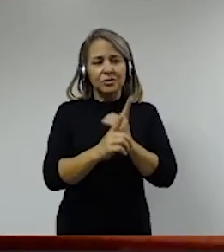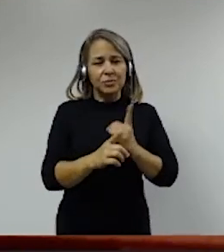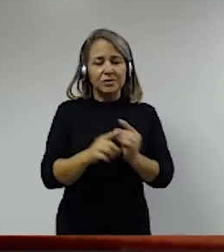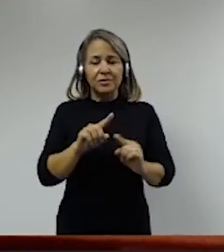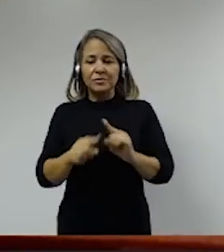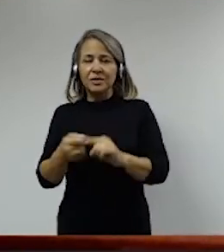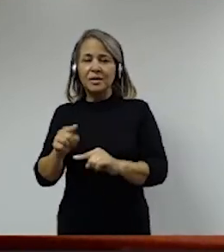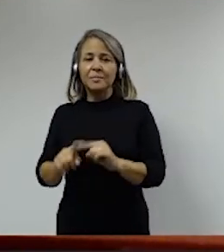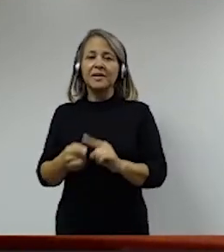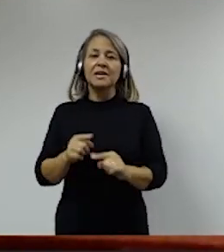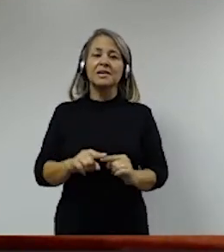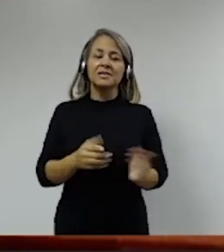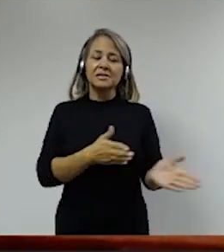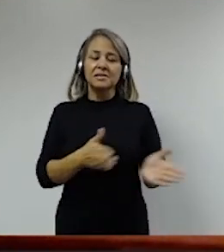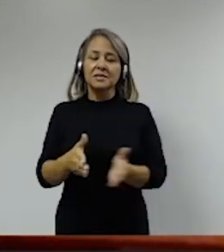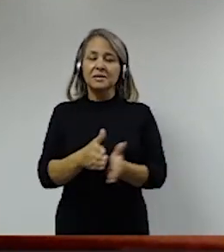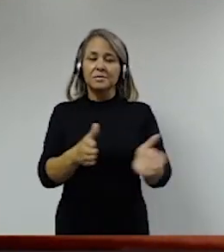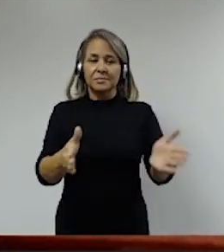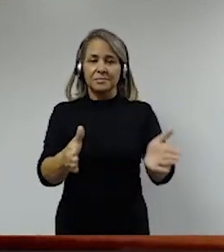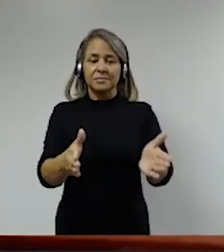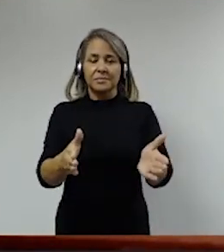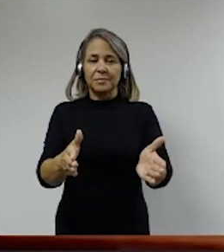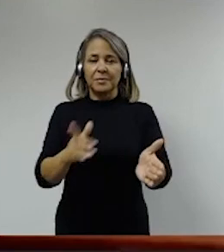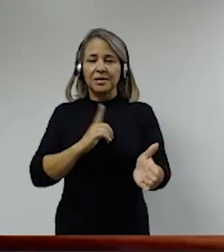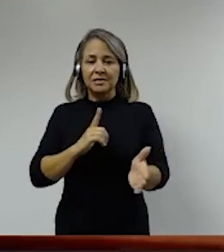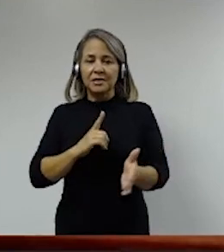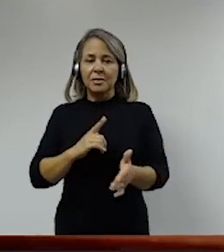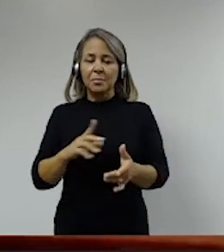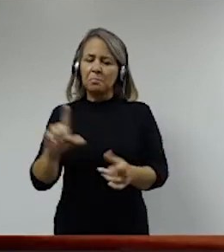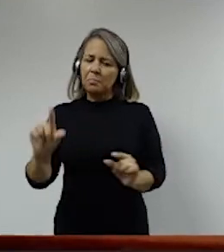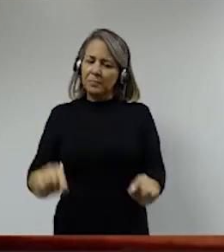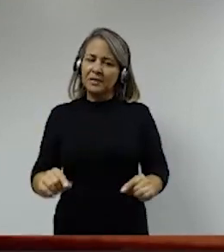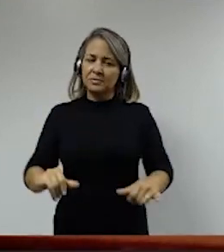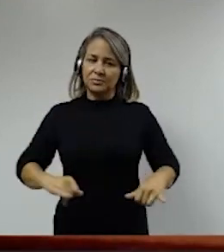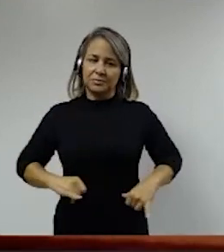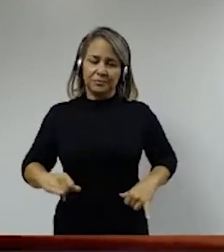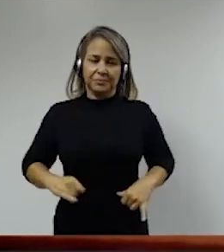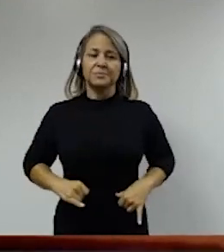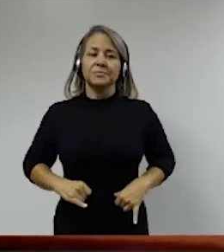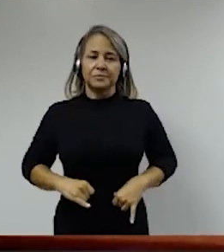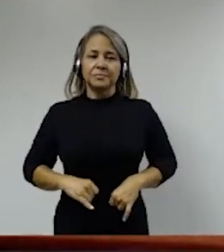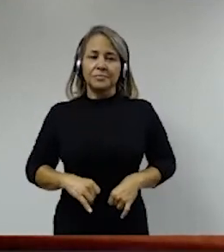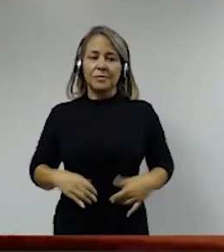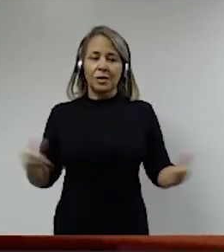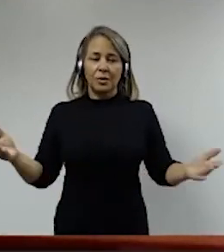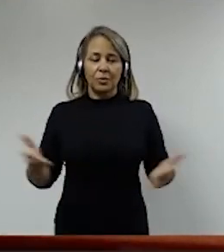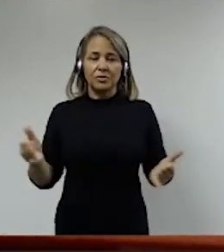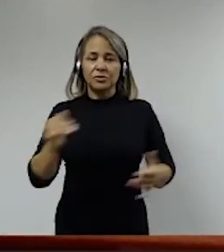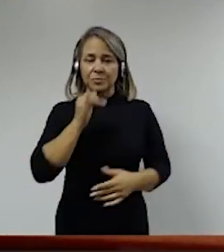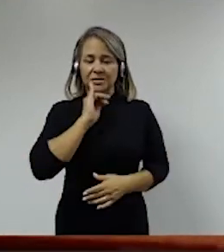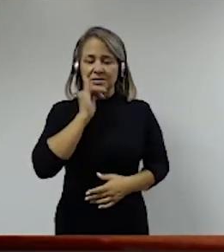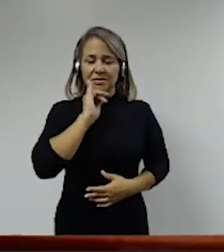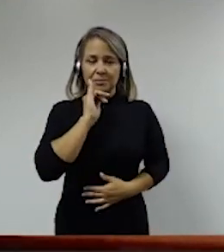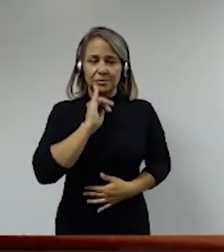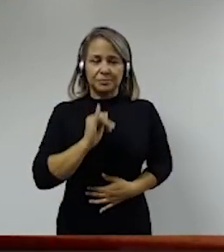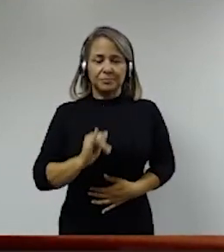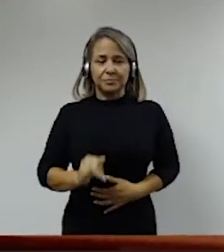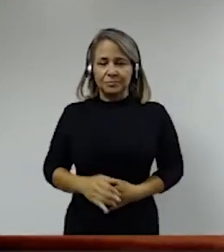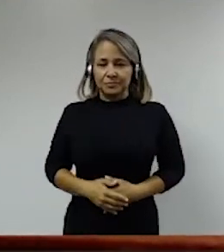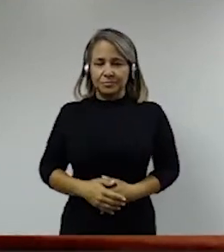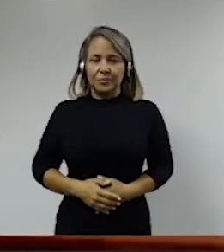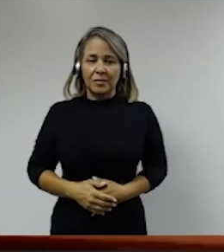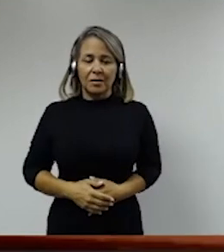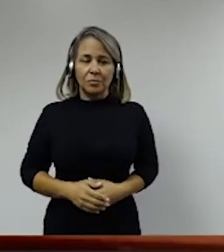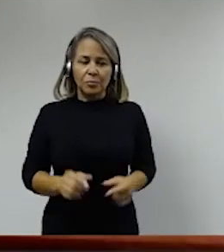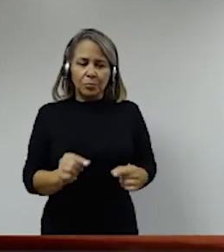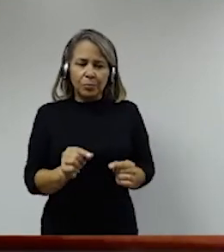ferramentas e caminhos para que ele sofra o menos possível. Se vocês terem ideia, hoje, enfim, por